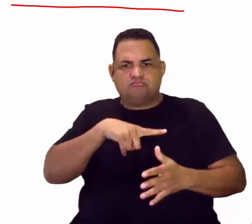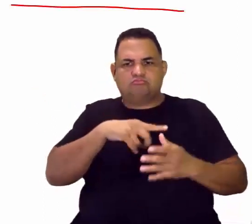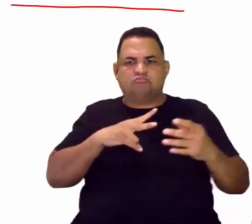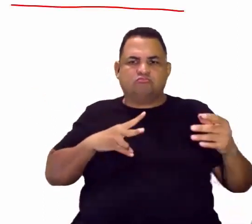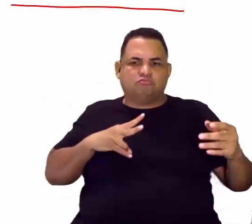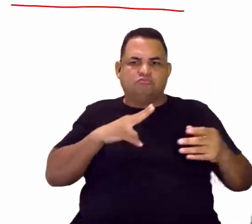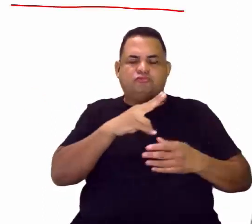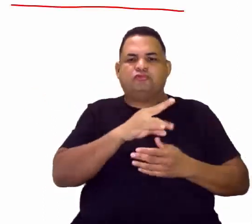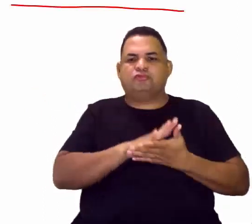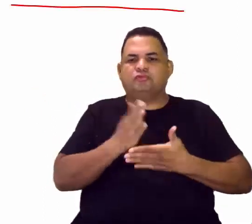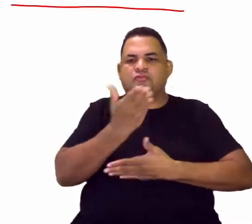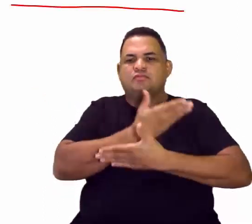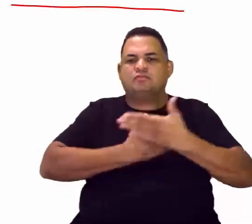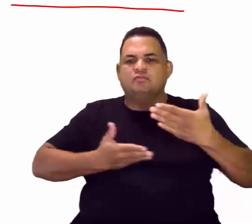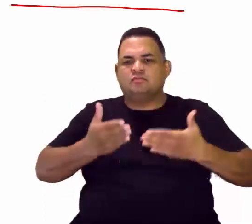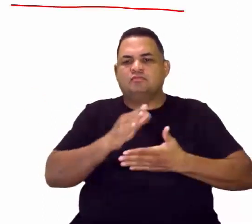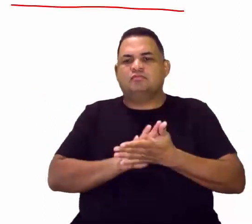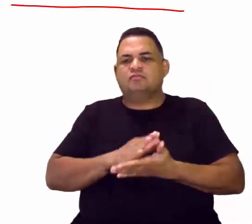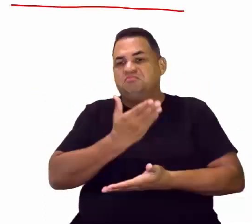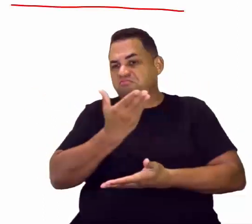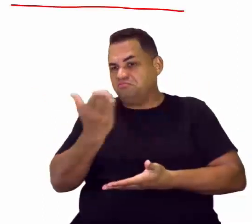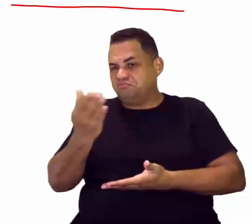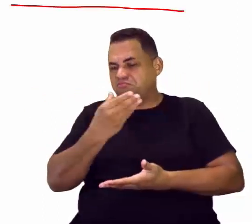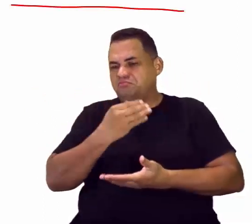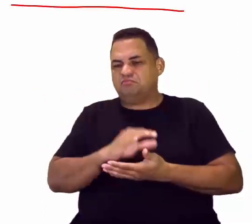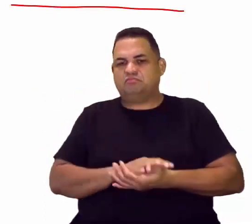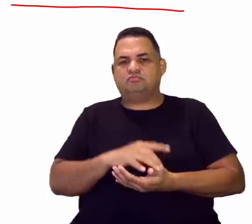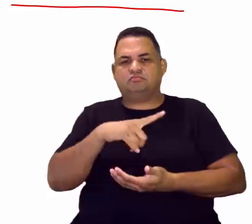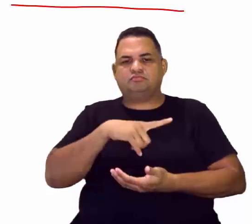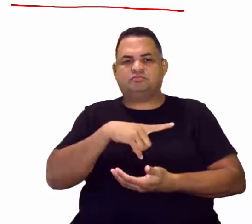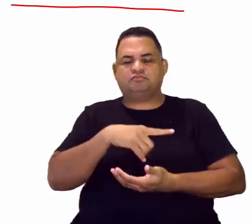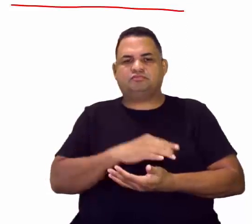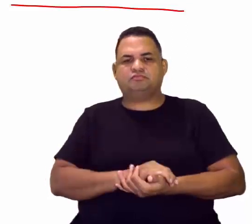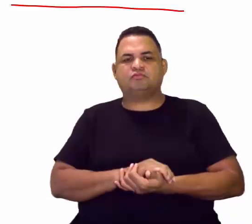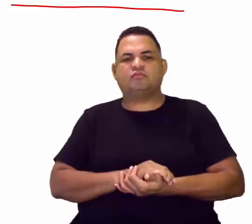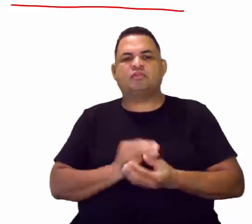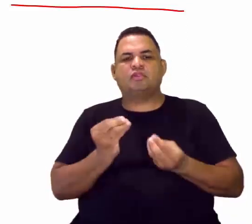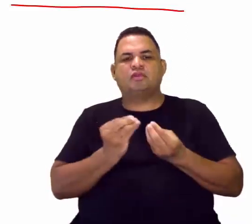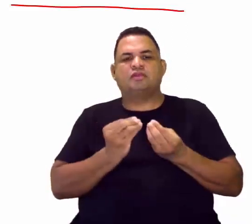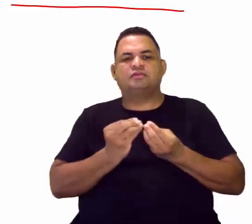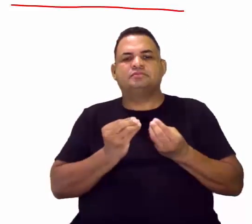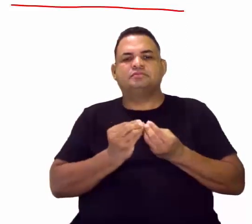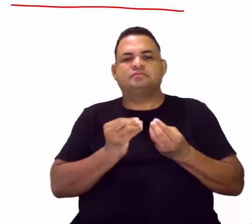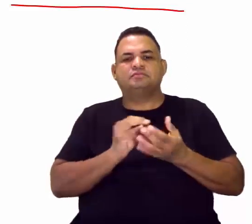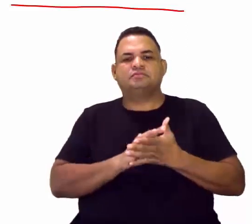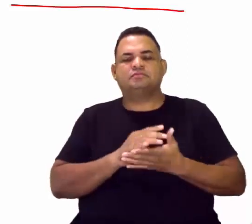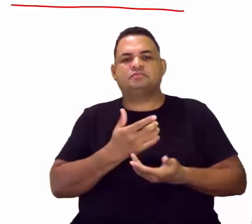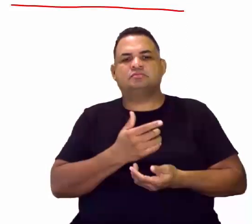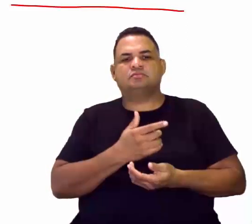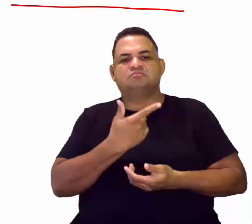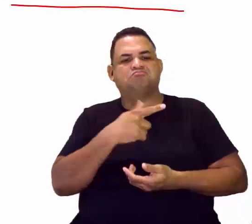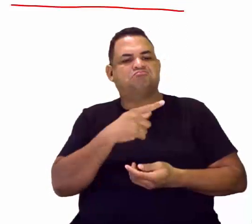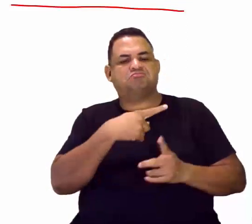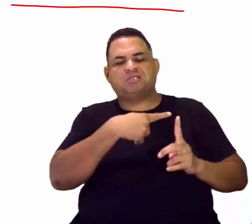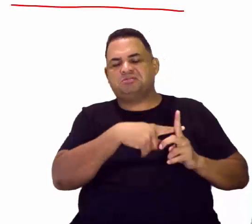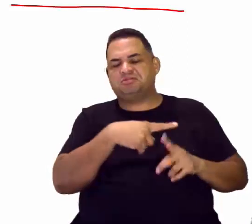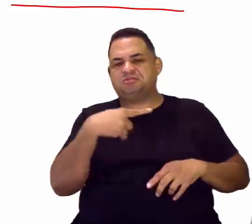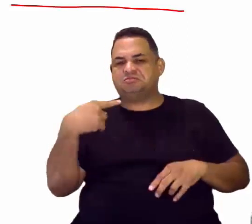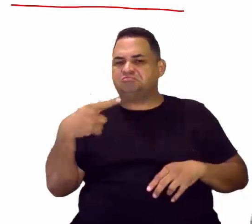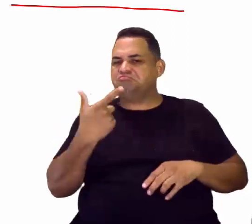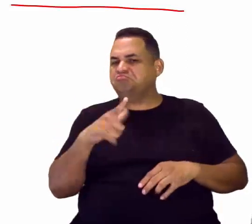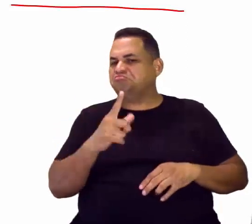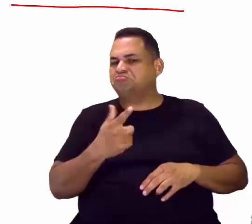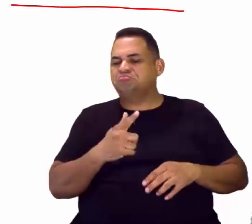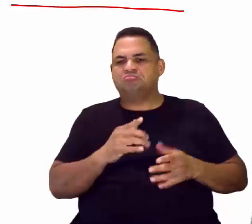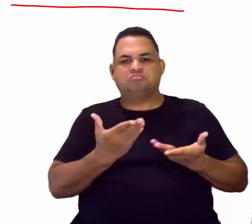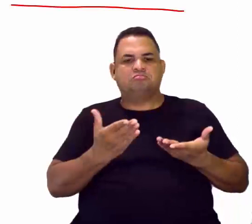forças de interações de Van der Waals. Aqui nós temos as moléculas apolares, que não têm polaridade nenhuma uma com